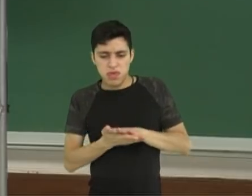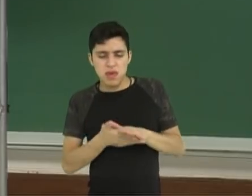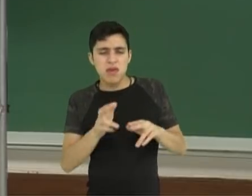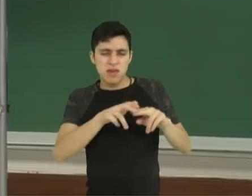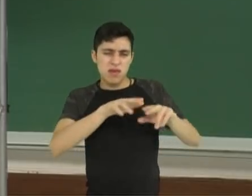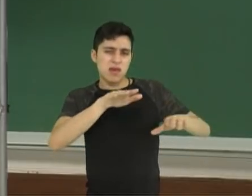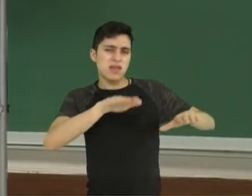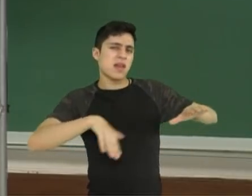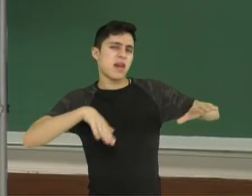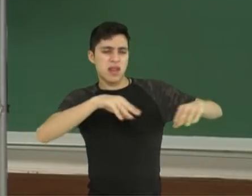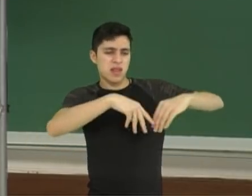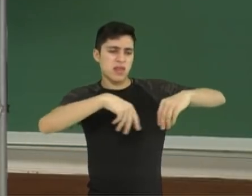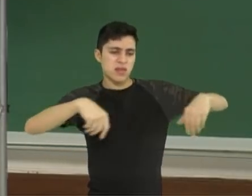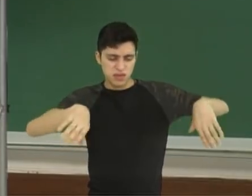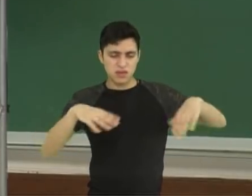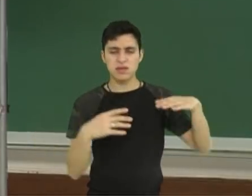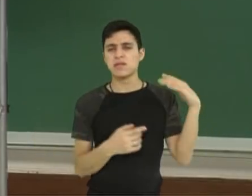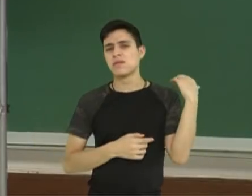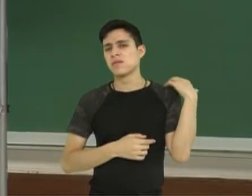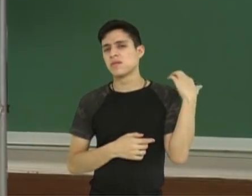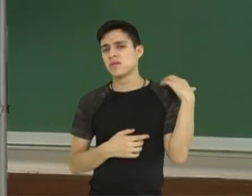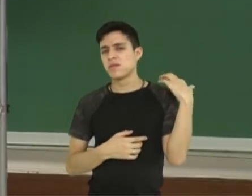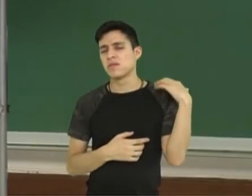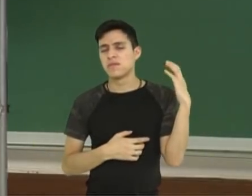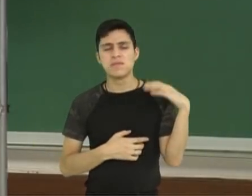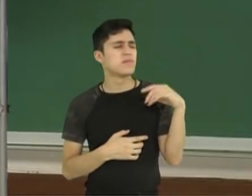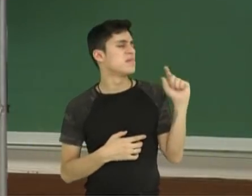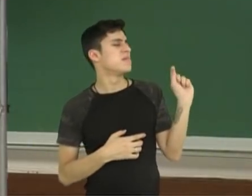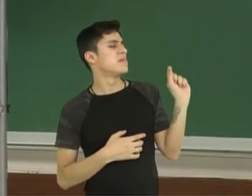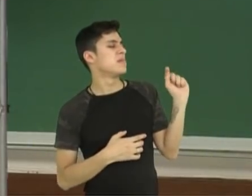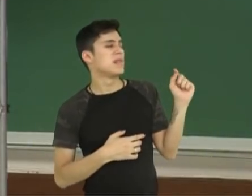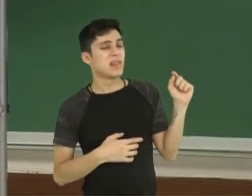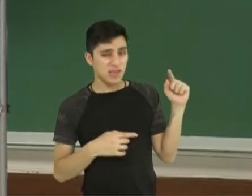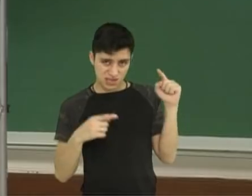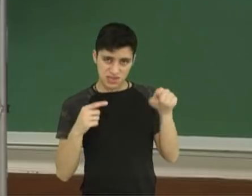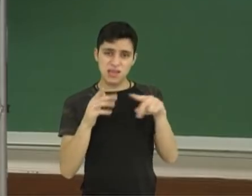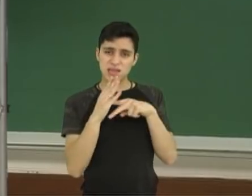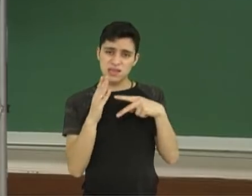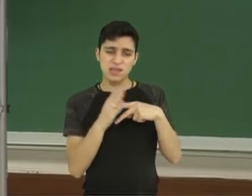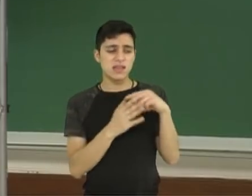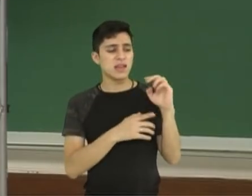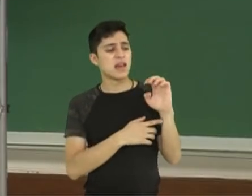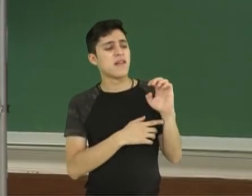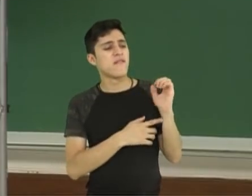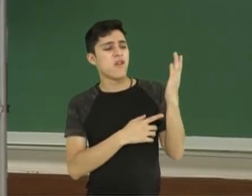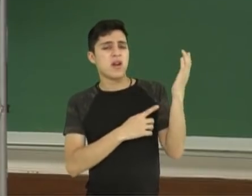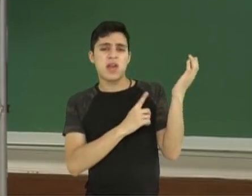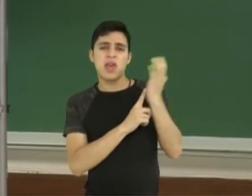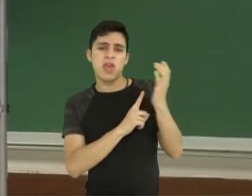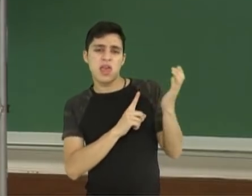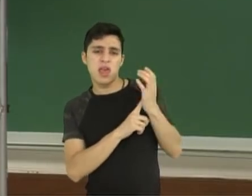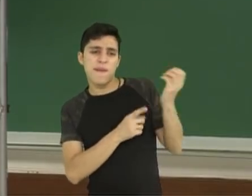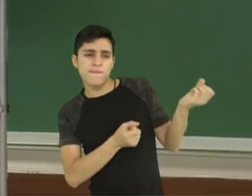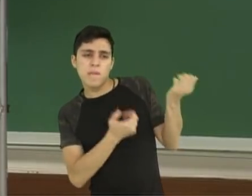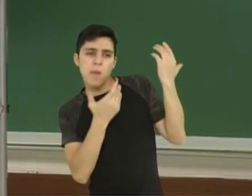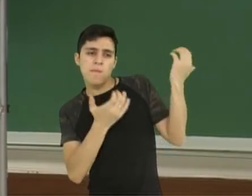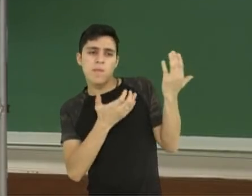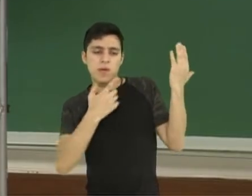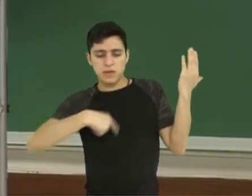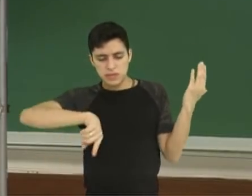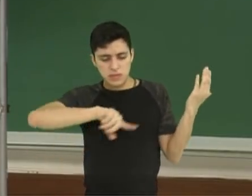alguém e te cutuca por trás e você vira para responder. Tudo isso são estímulos externos e você